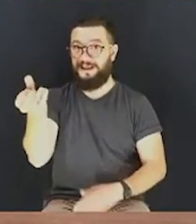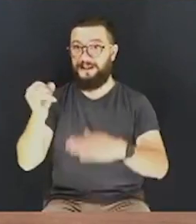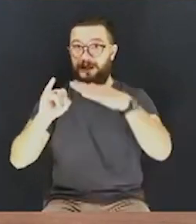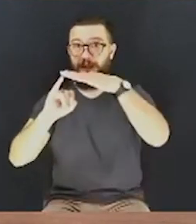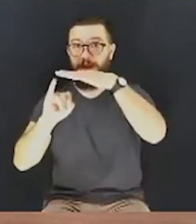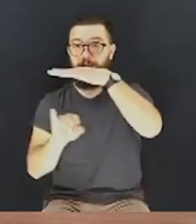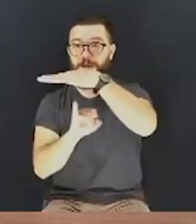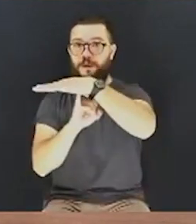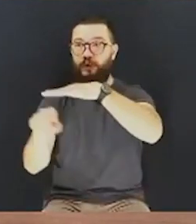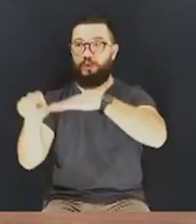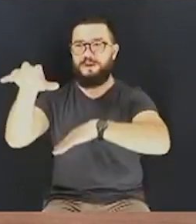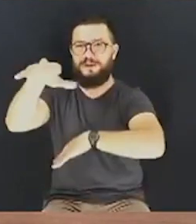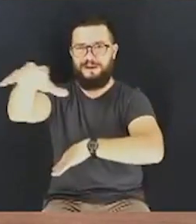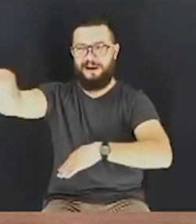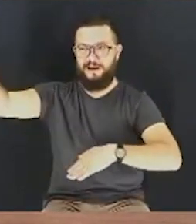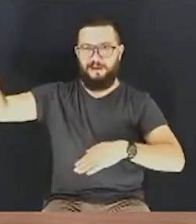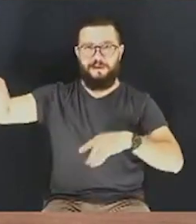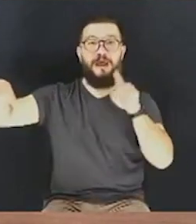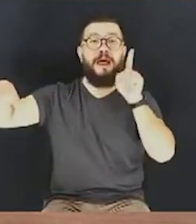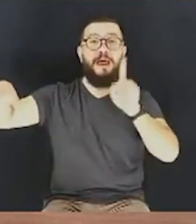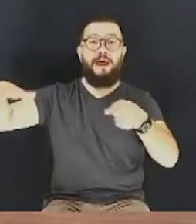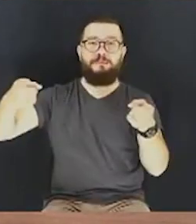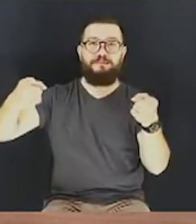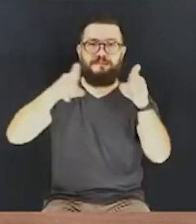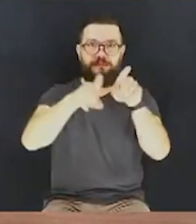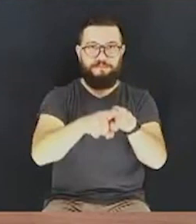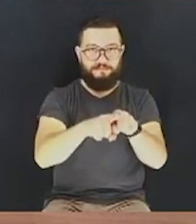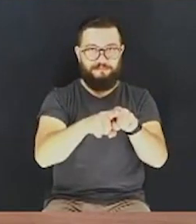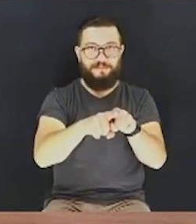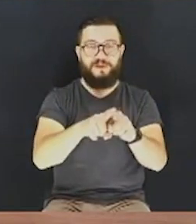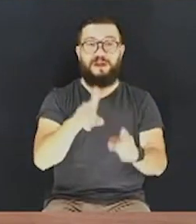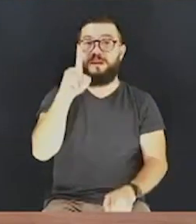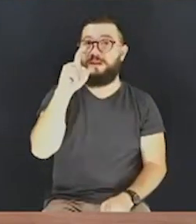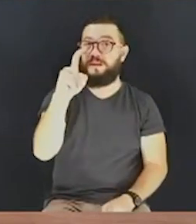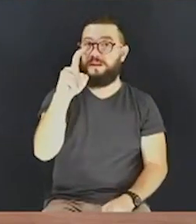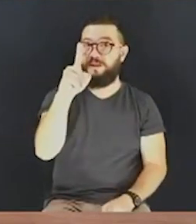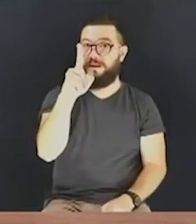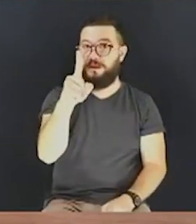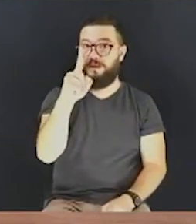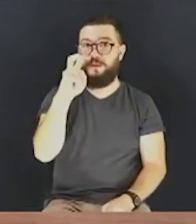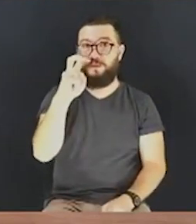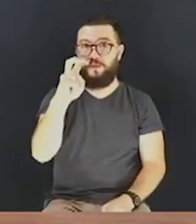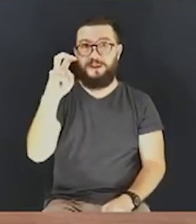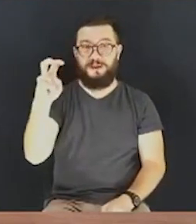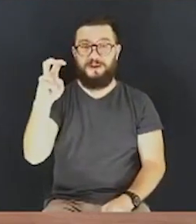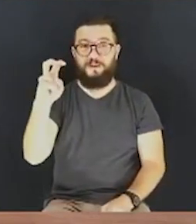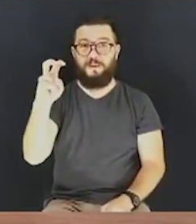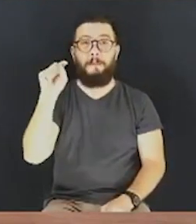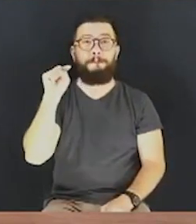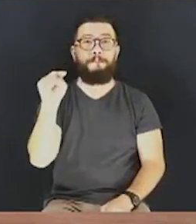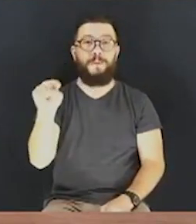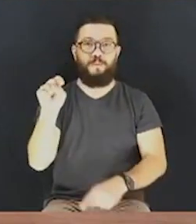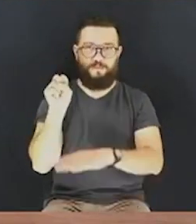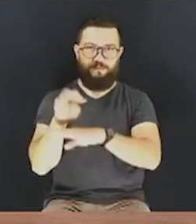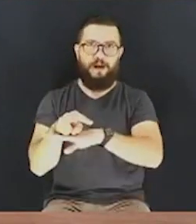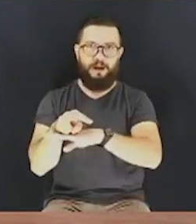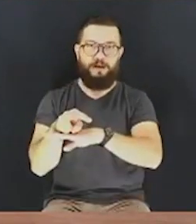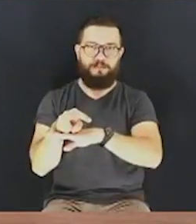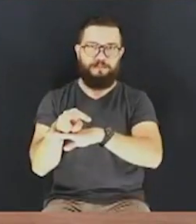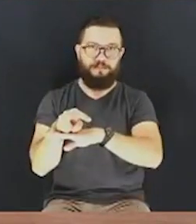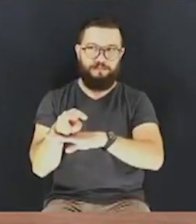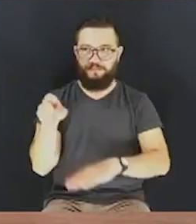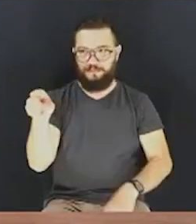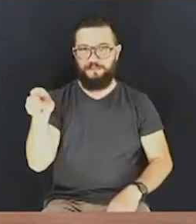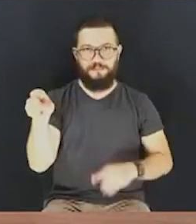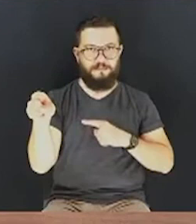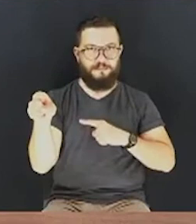que hoje oferecem cerca de 55 mil vagas. No entanto, é um número grande, mas a